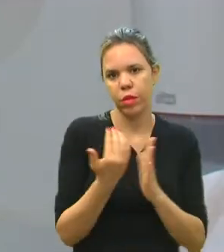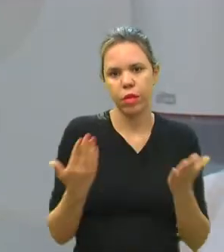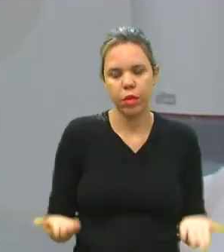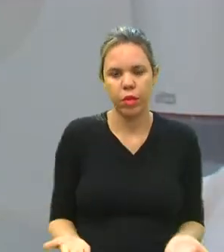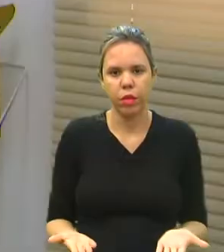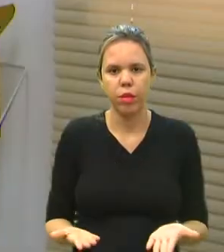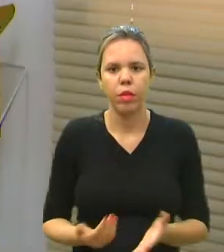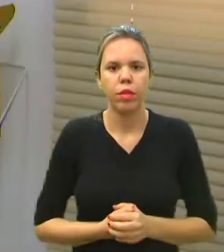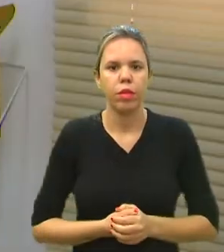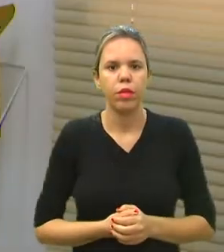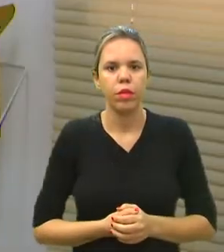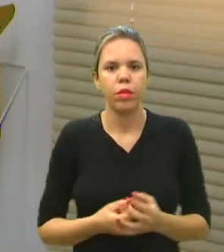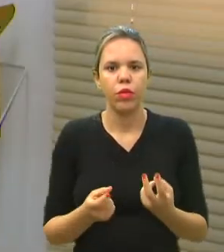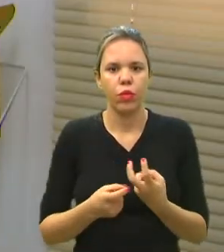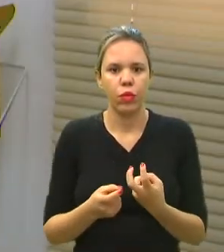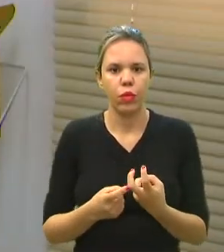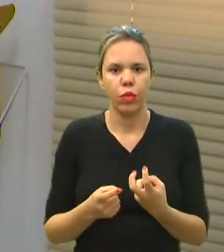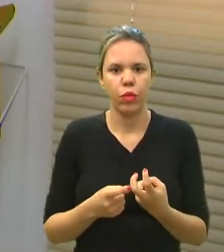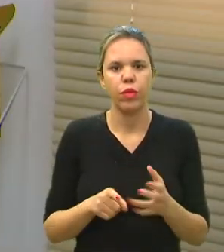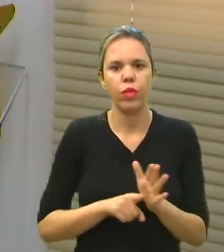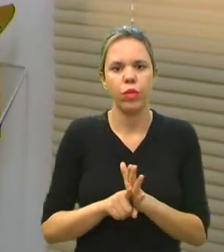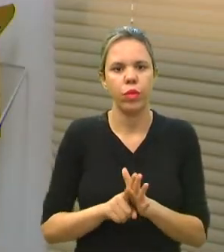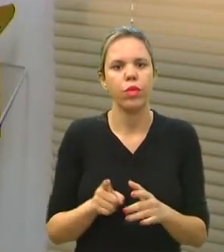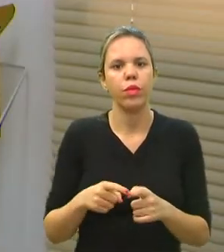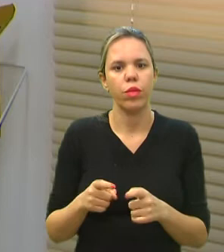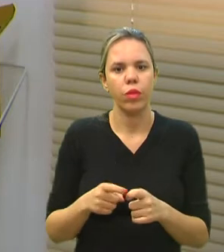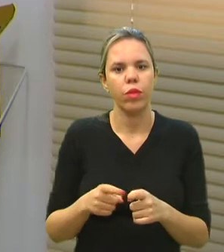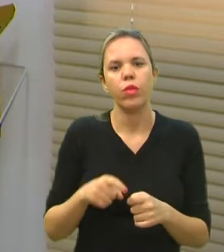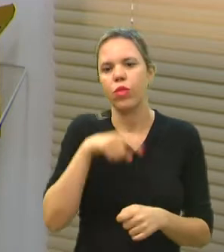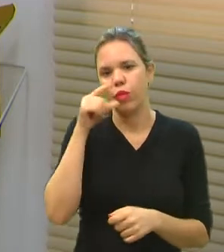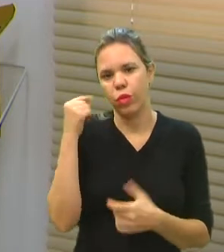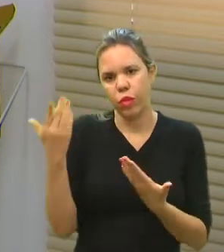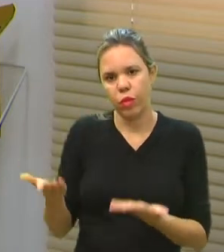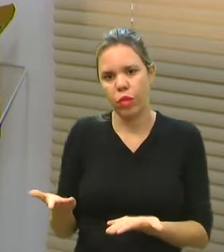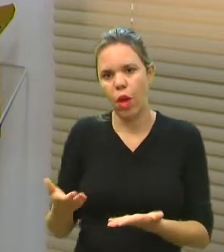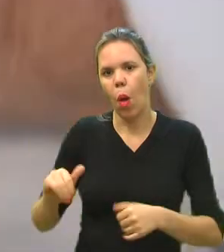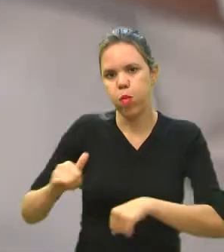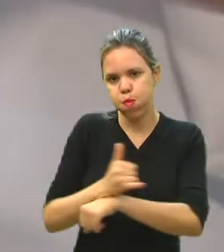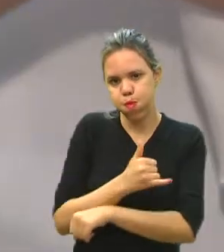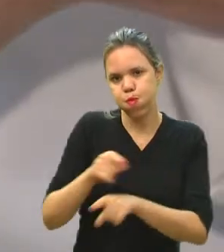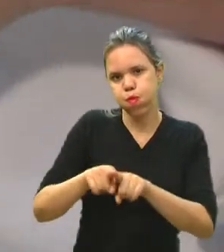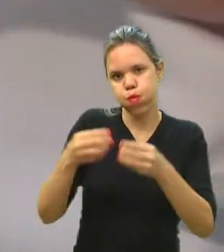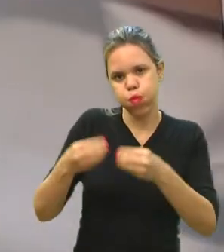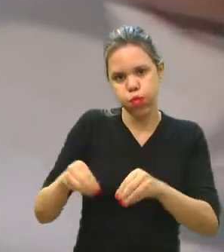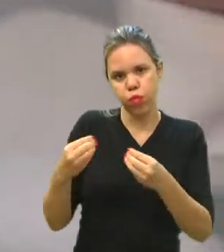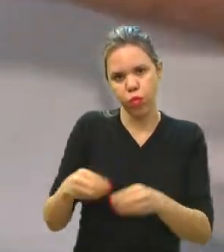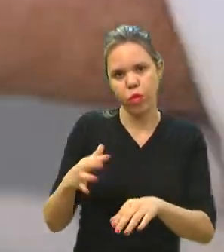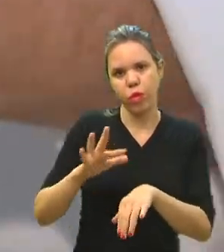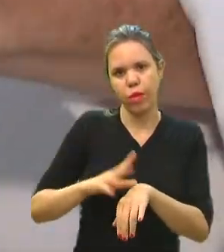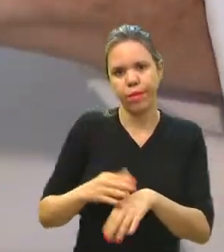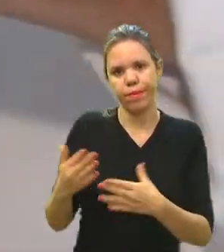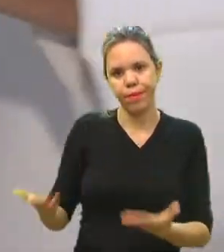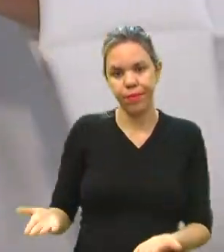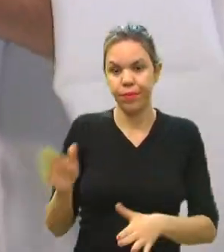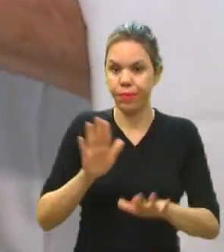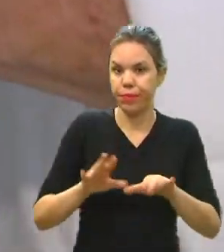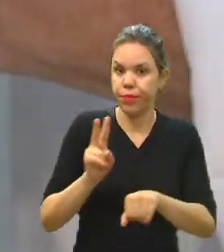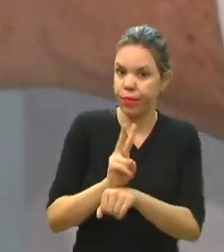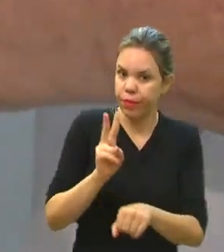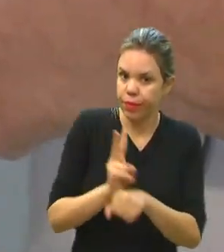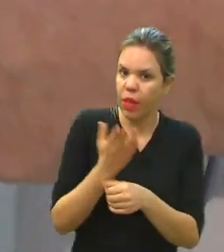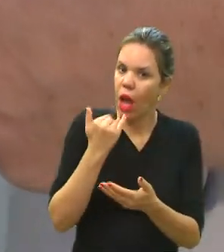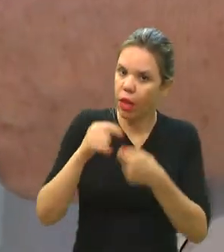pode ir acrescentando. Ainda segundo esta veterinária especializada em felinos, a obesidade pode agravar a